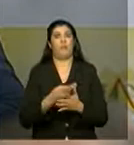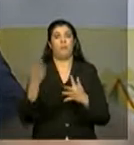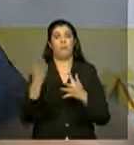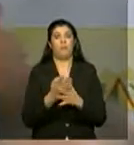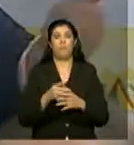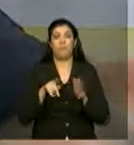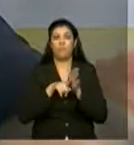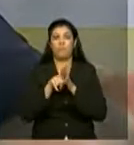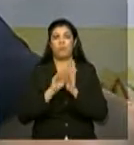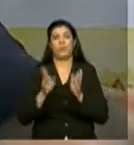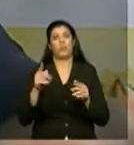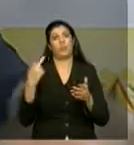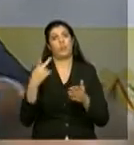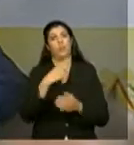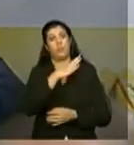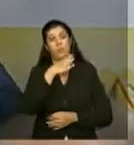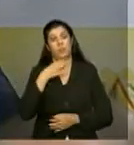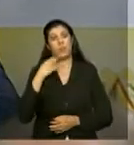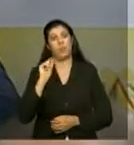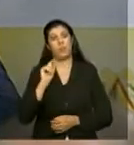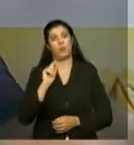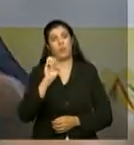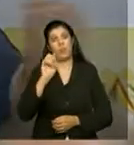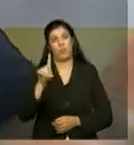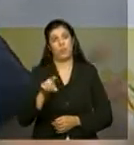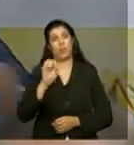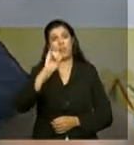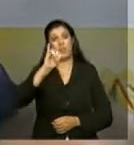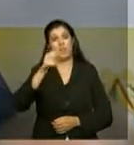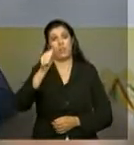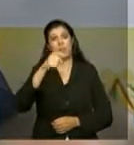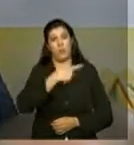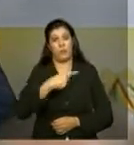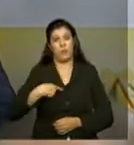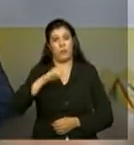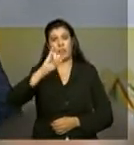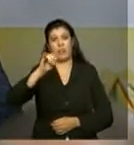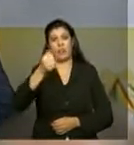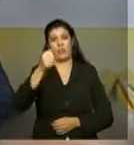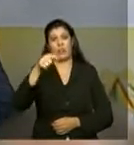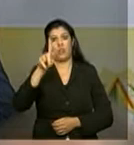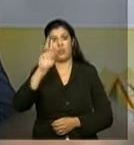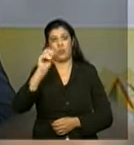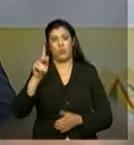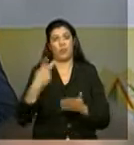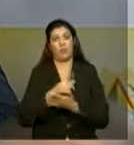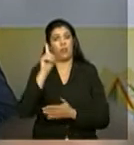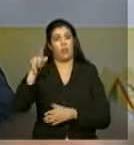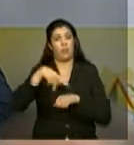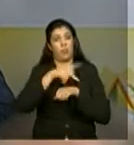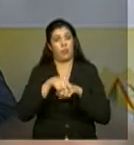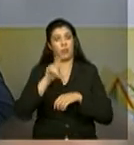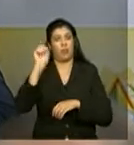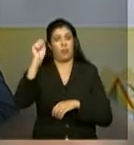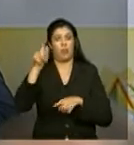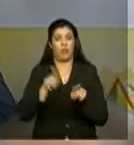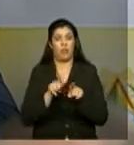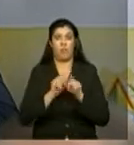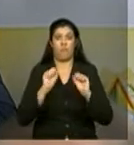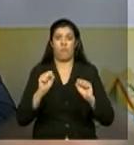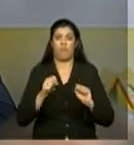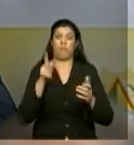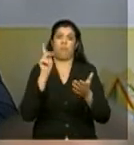já que a morte do do ex presidente joão goulart ocorreu em território argentino de que nós pós nós possamos